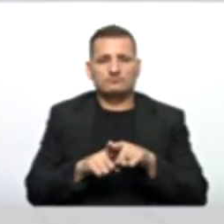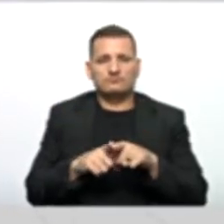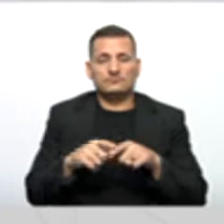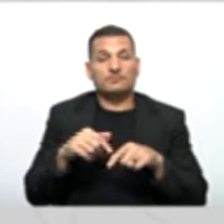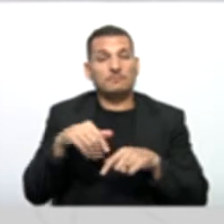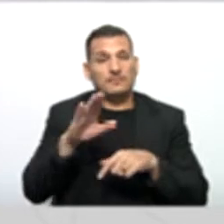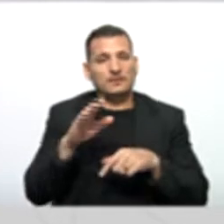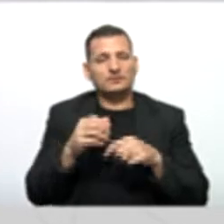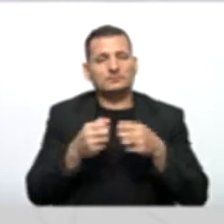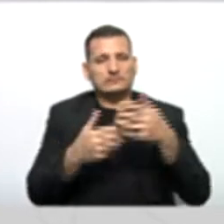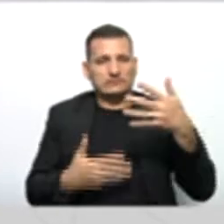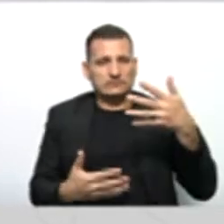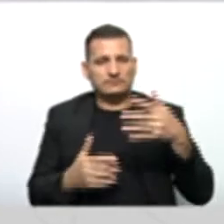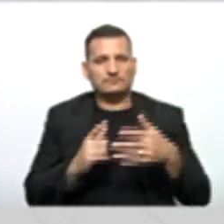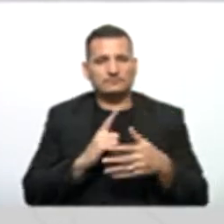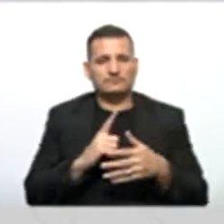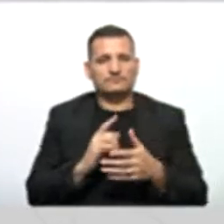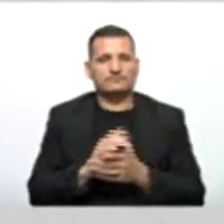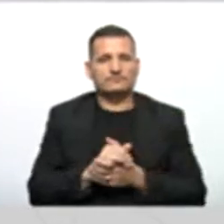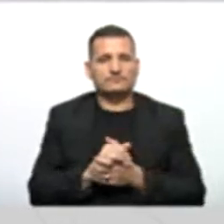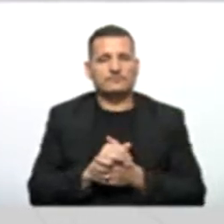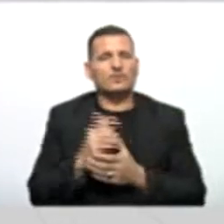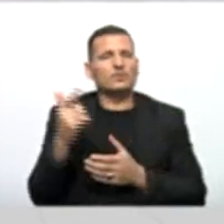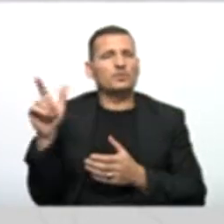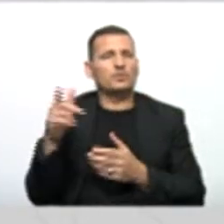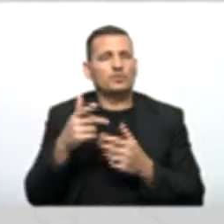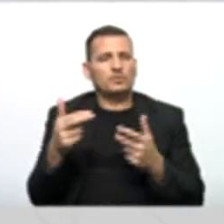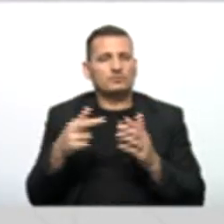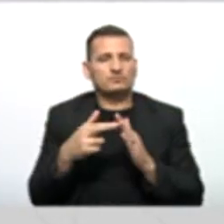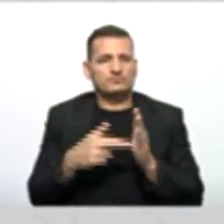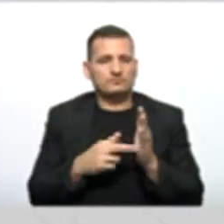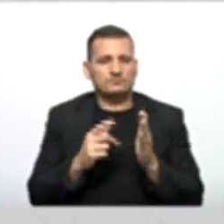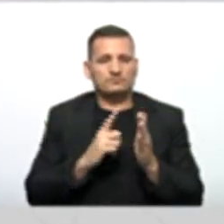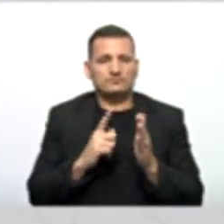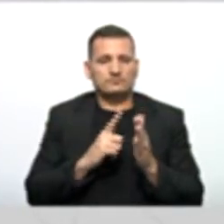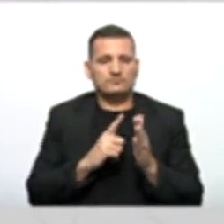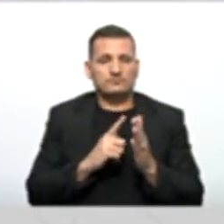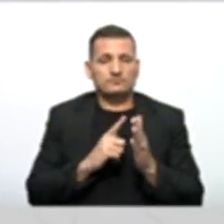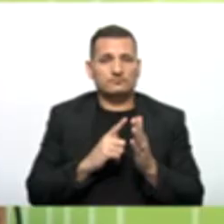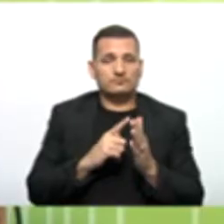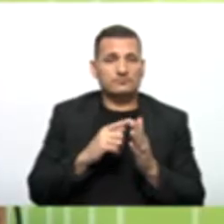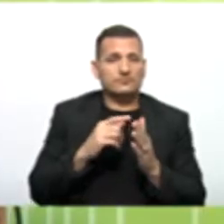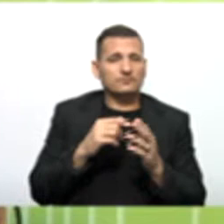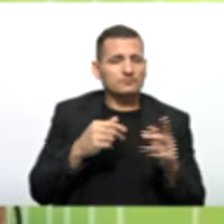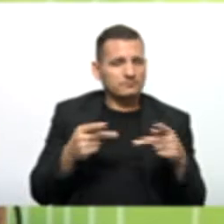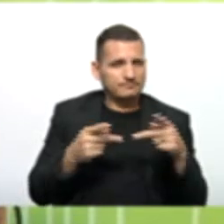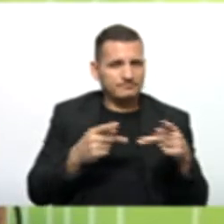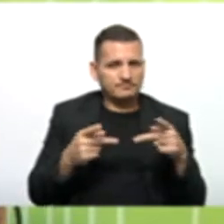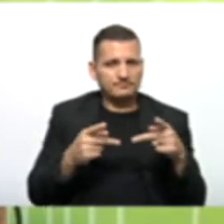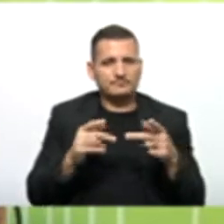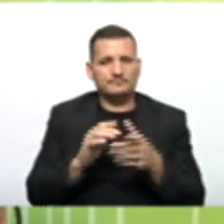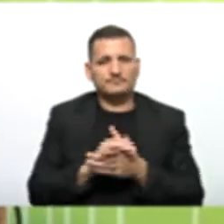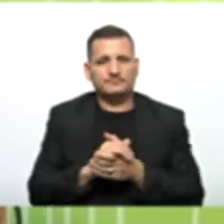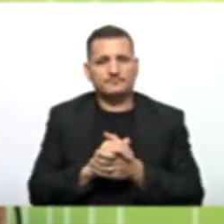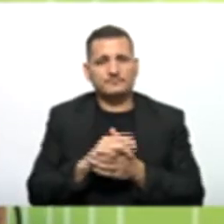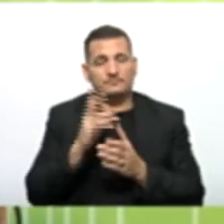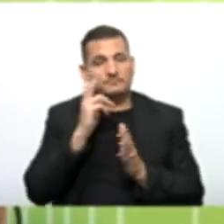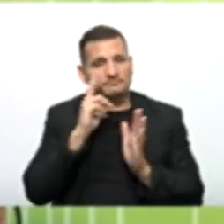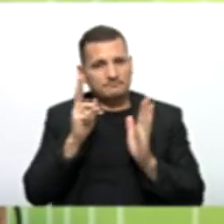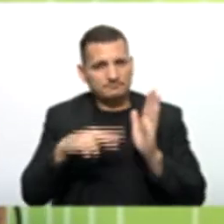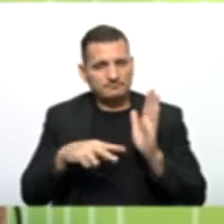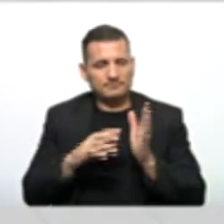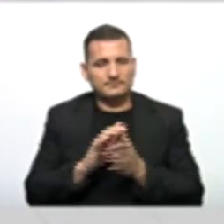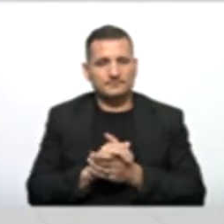mais abrangente, que tem alguns outros parâmetros para a gente levar em consideração quando a gente fala sobre projetos, tá? Então, bora dar uma lida